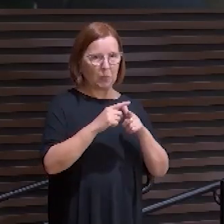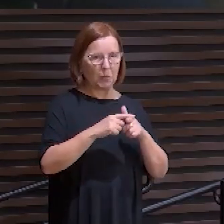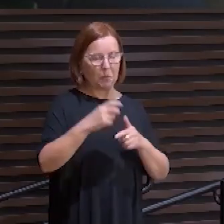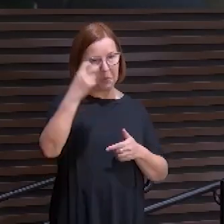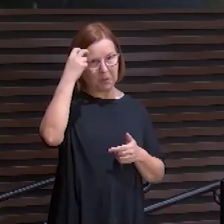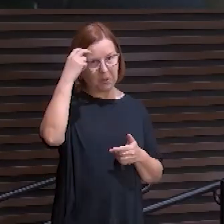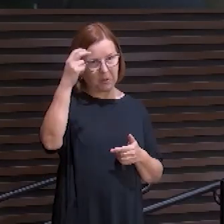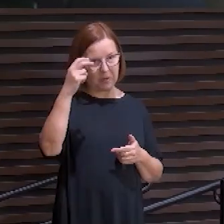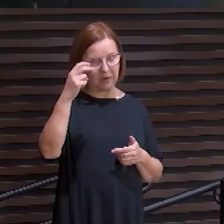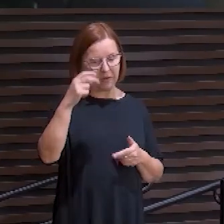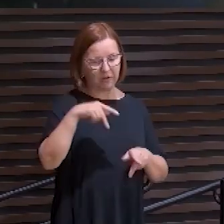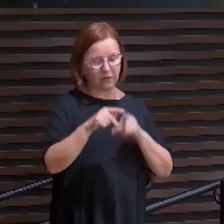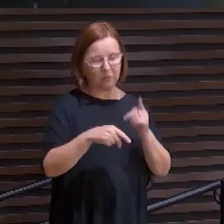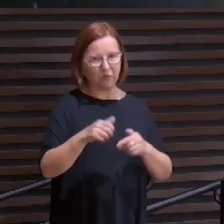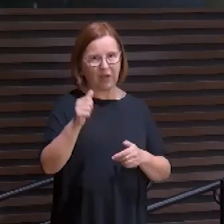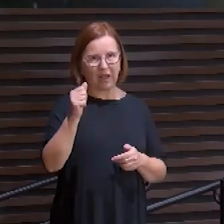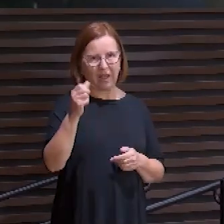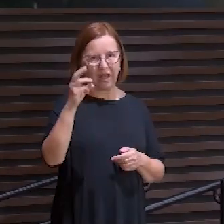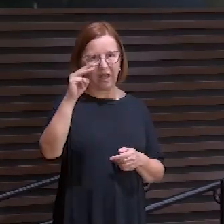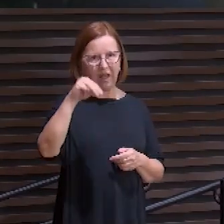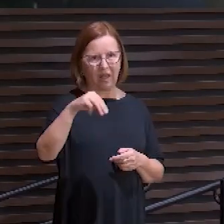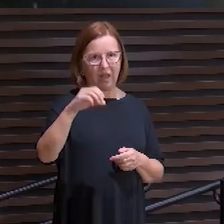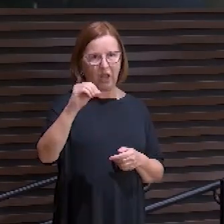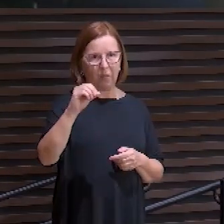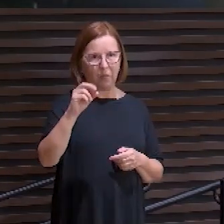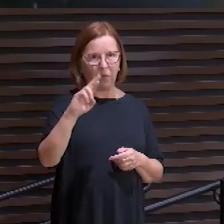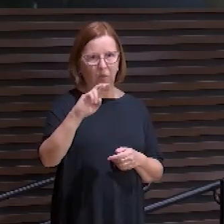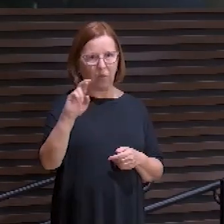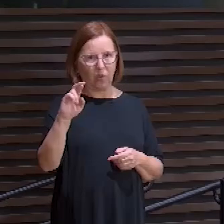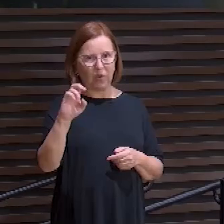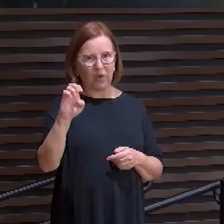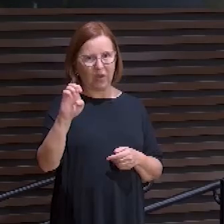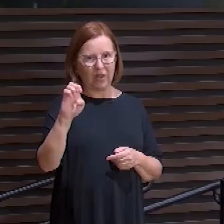dos amorreus, e ele diz assim,